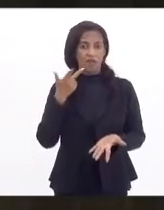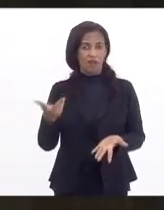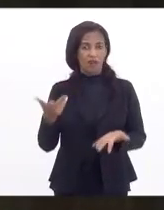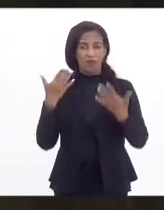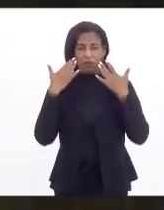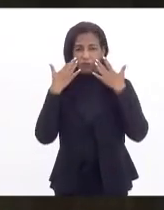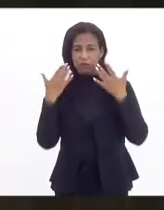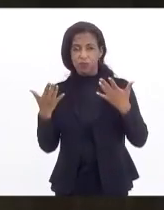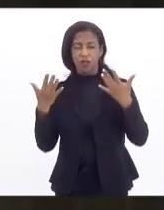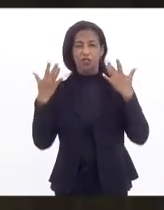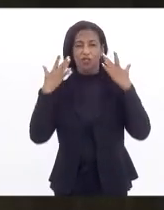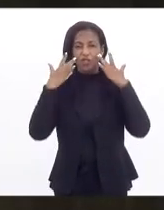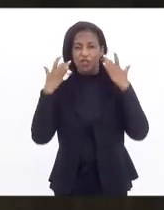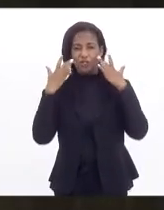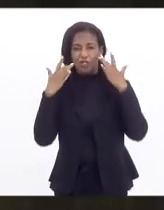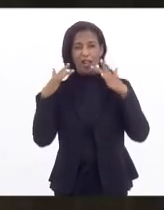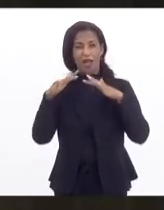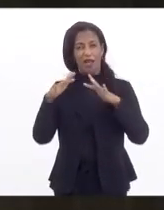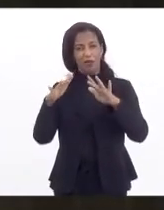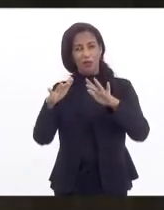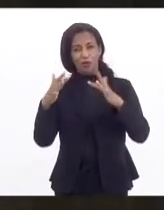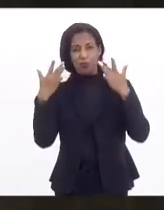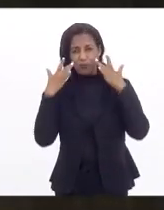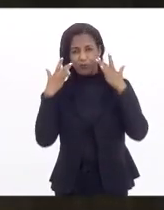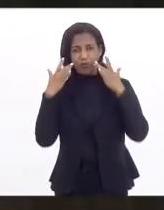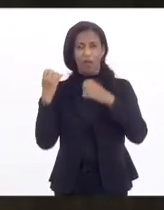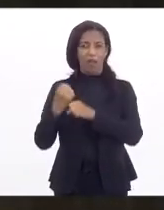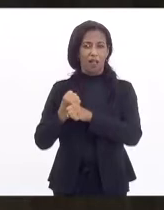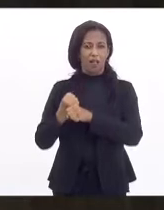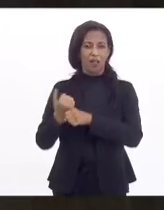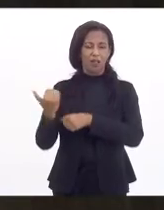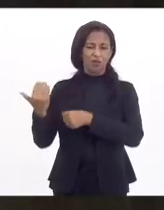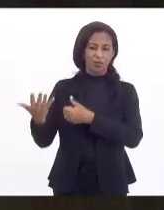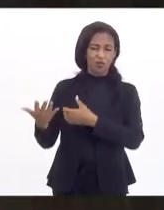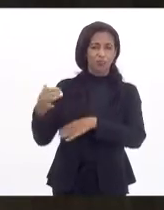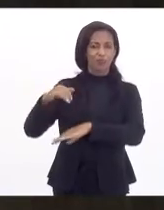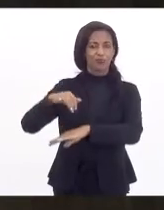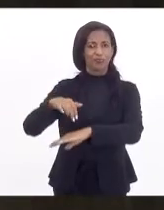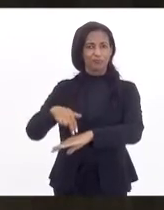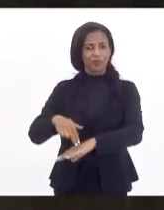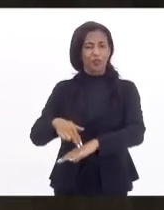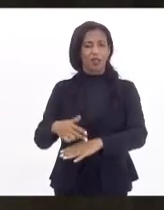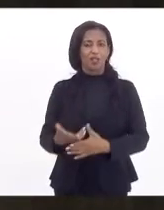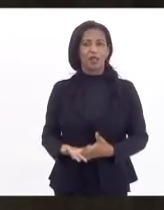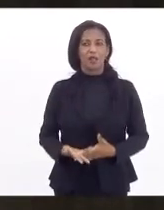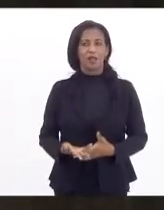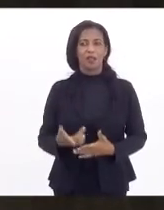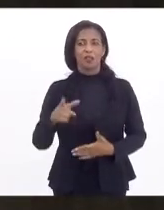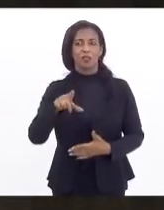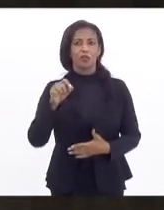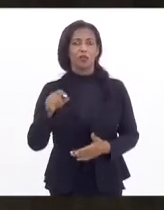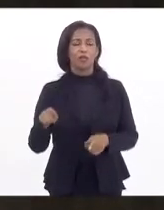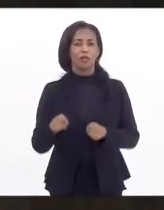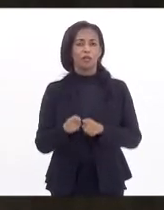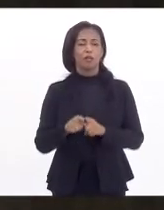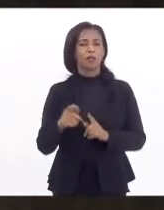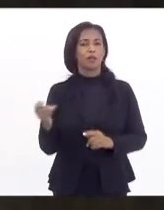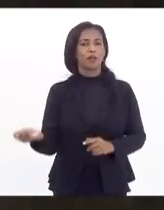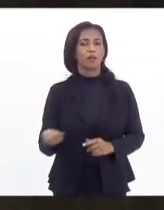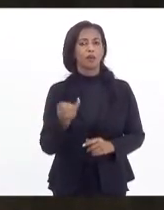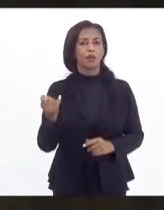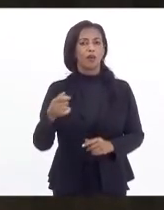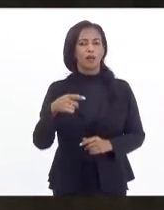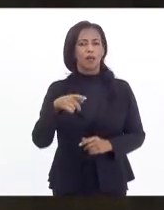apresentações teatrais ali encenadas nos últimos anos. Queria me permitir, André, destacar o papel da